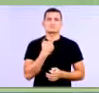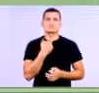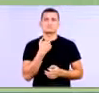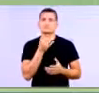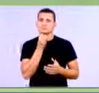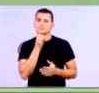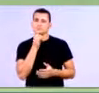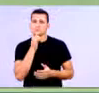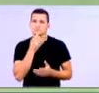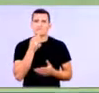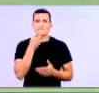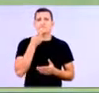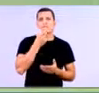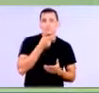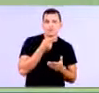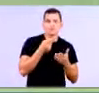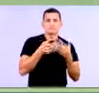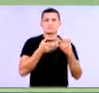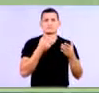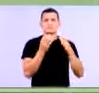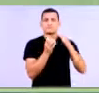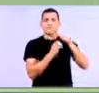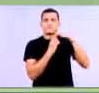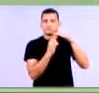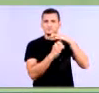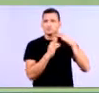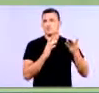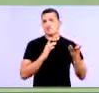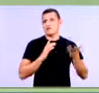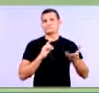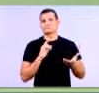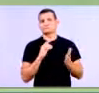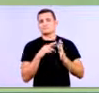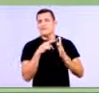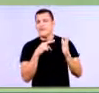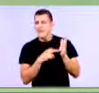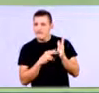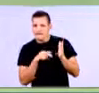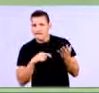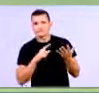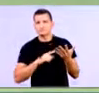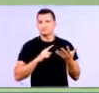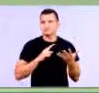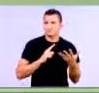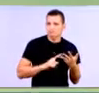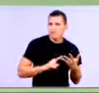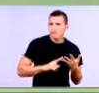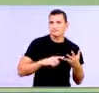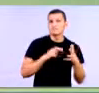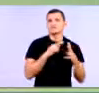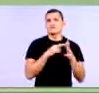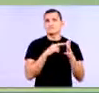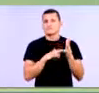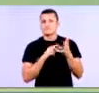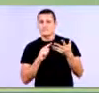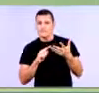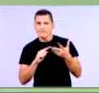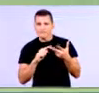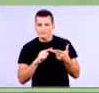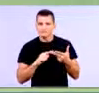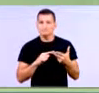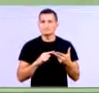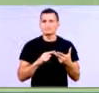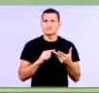e falar em qualquer empresa, nenhum de vocês, olha, as regras são essas, as diretrizes são essas. Há